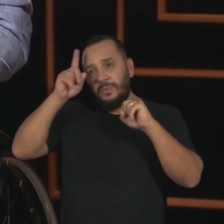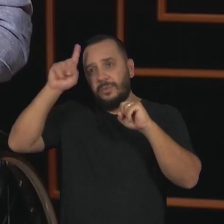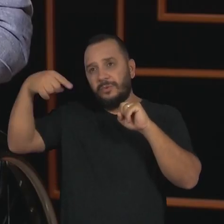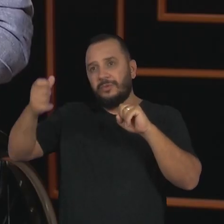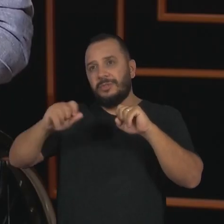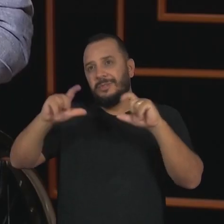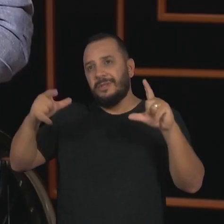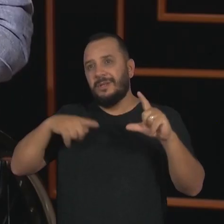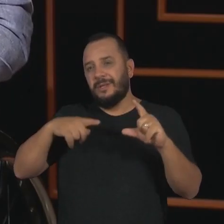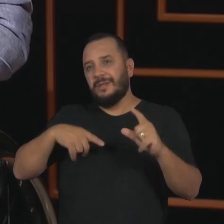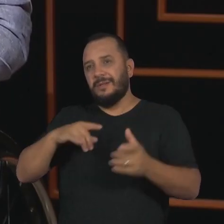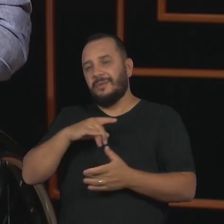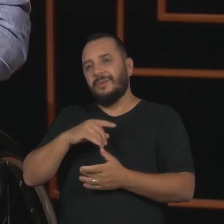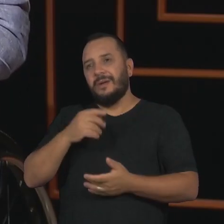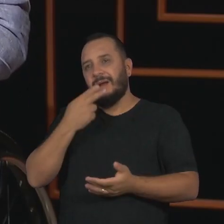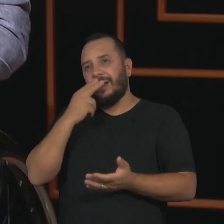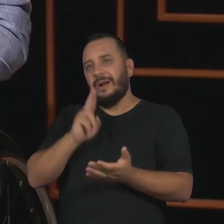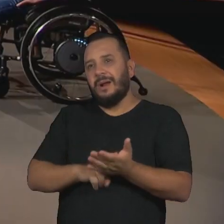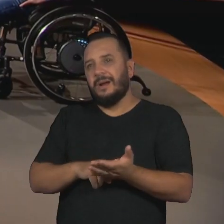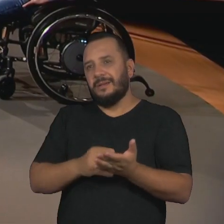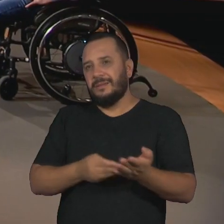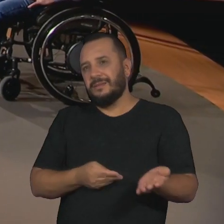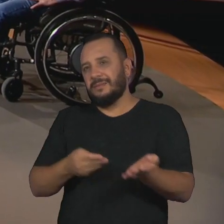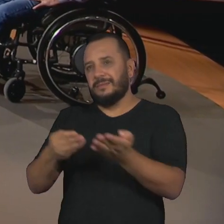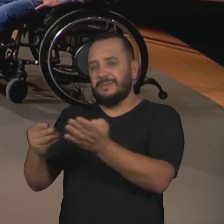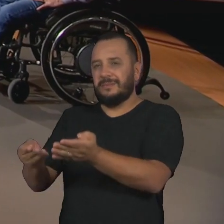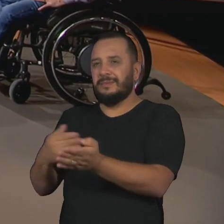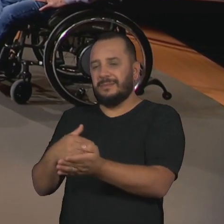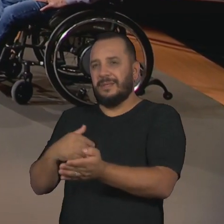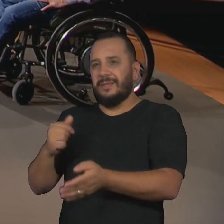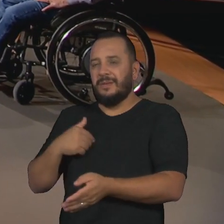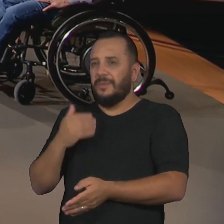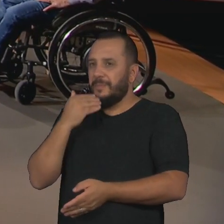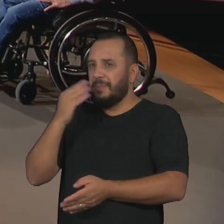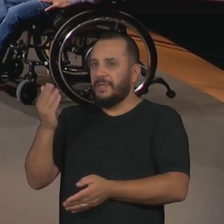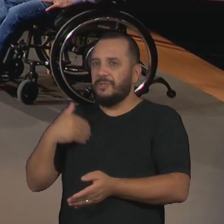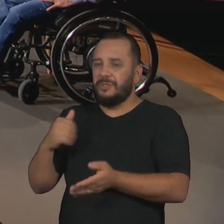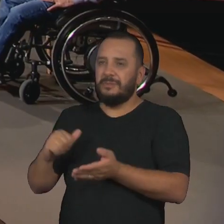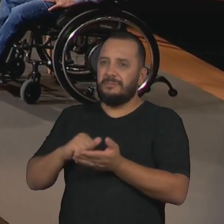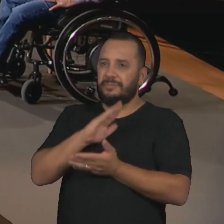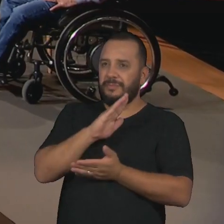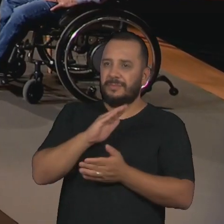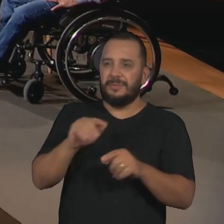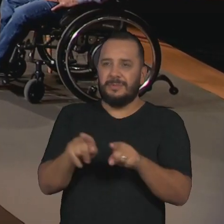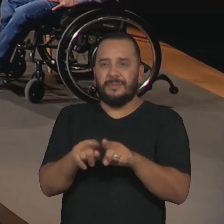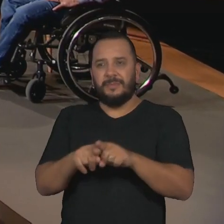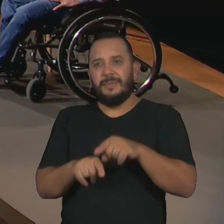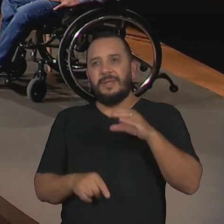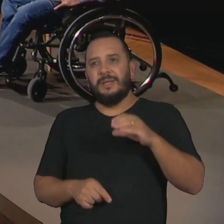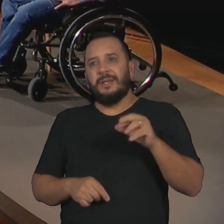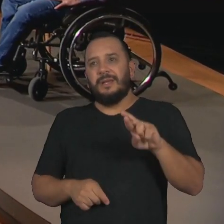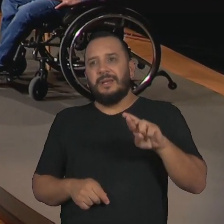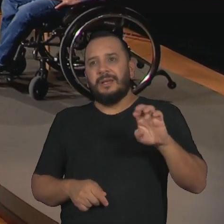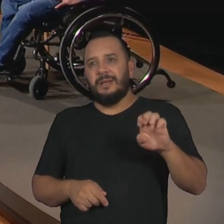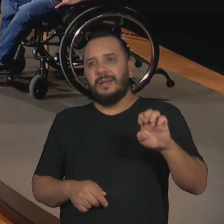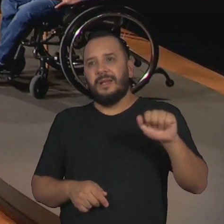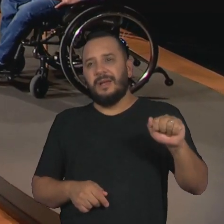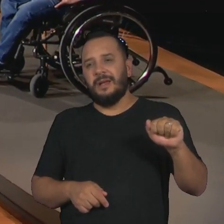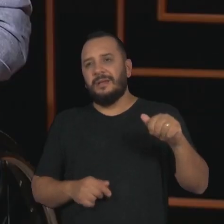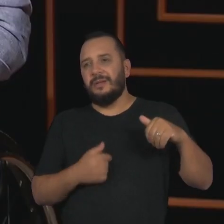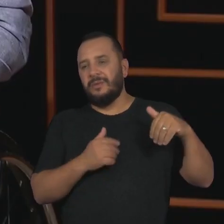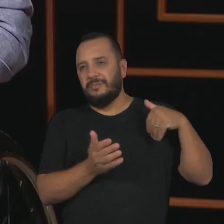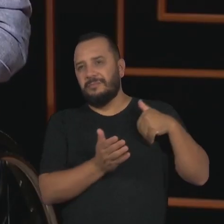de demissão do IAB, para o CREA, e me demito como